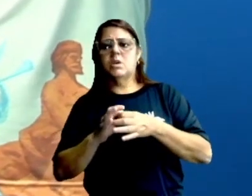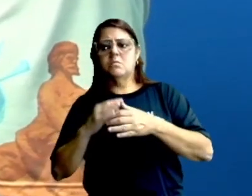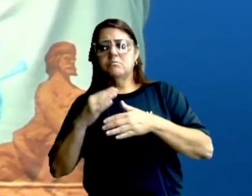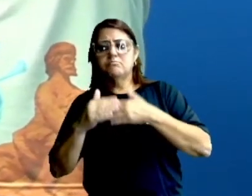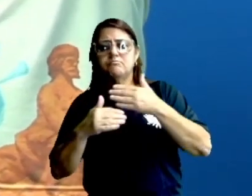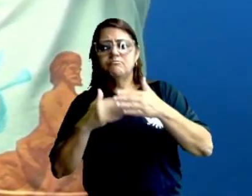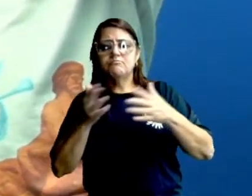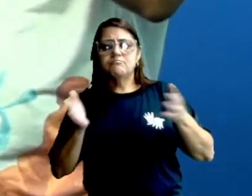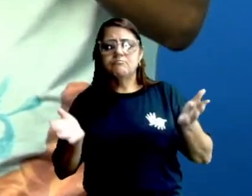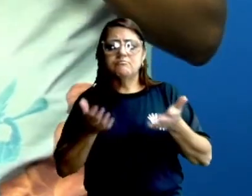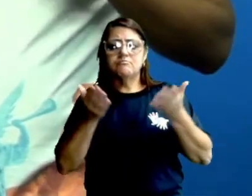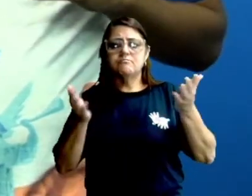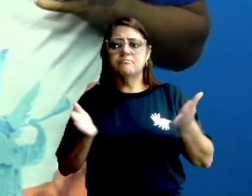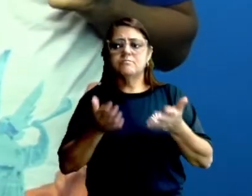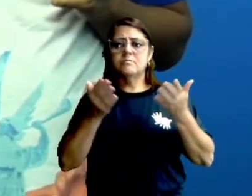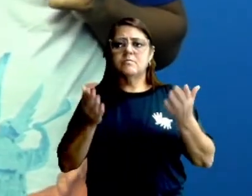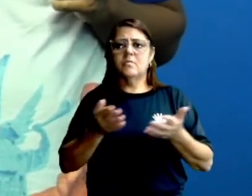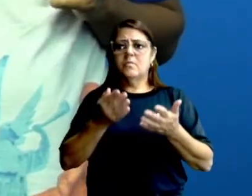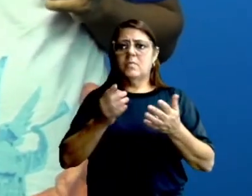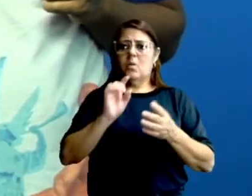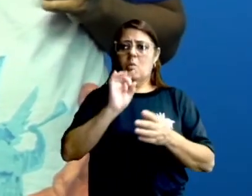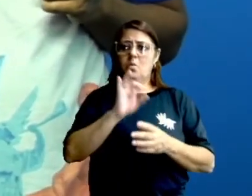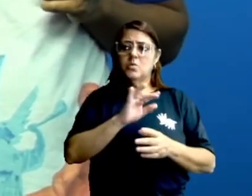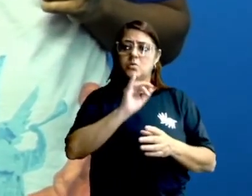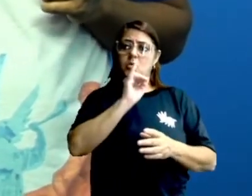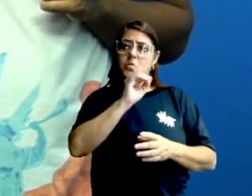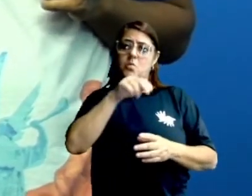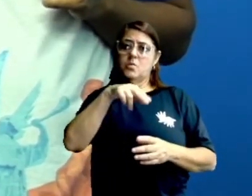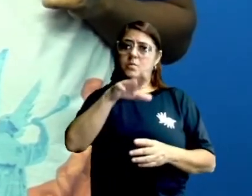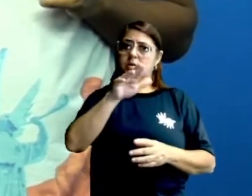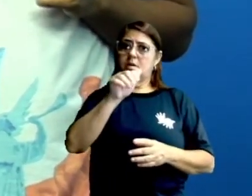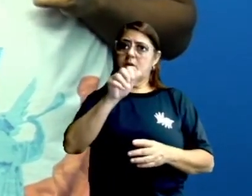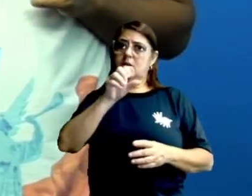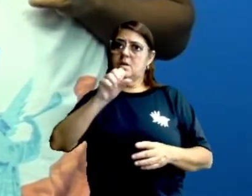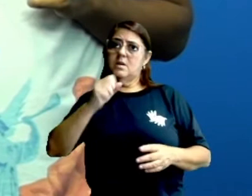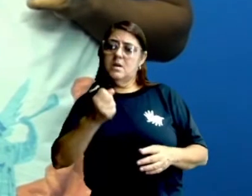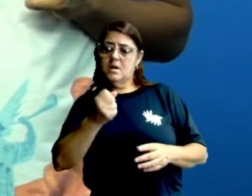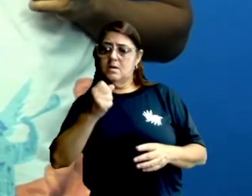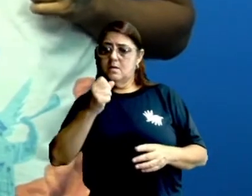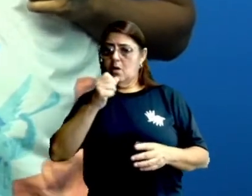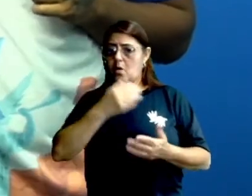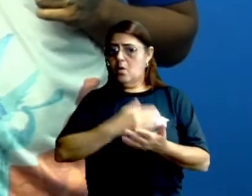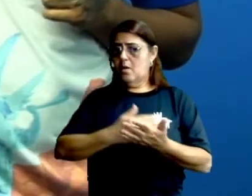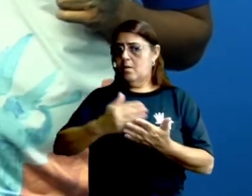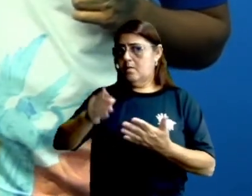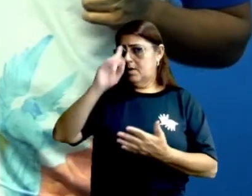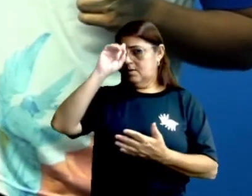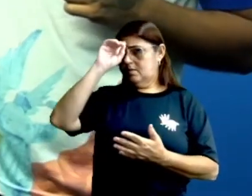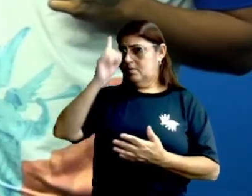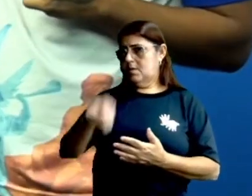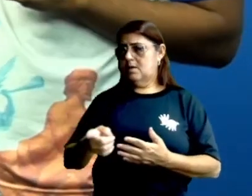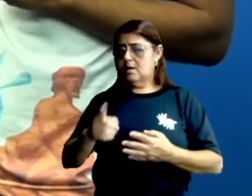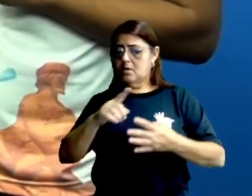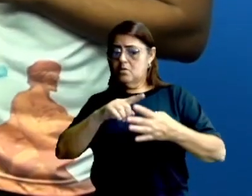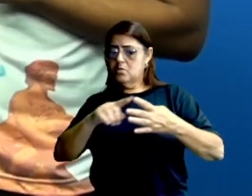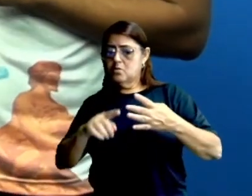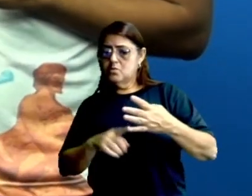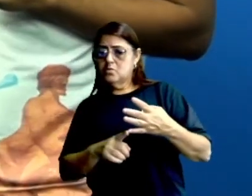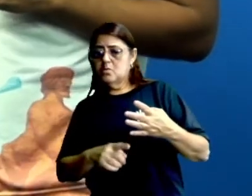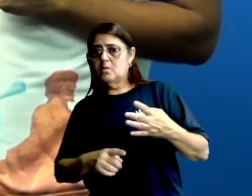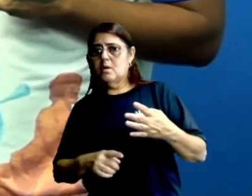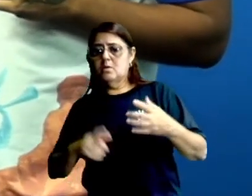esses reinos agora vão ficar sob domínio dos incas, né? Aí ele denomina o império dele como os 4 cantos do mundo,